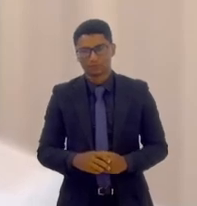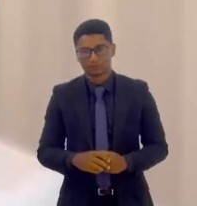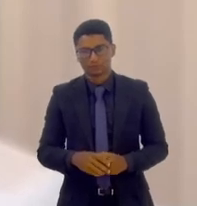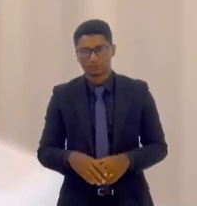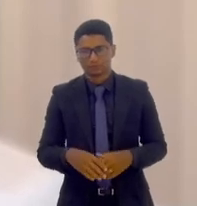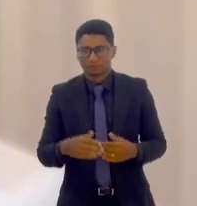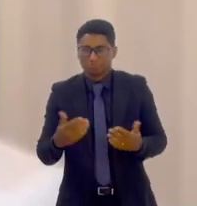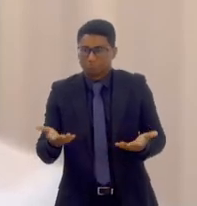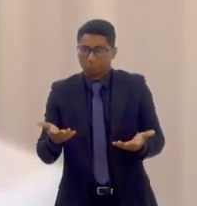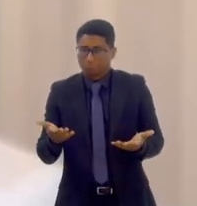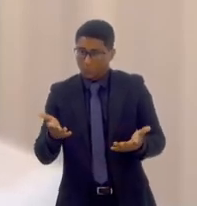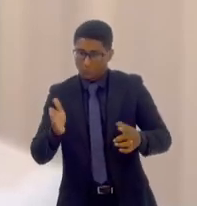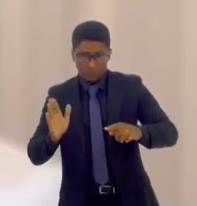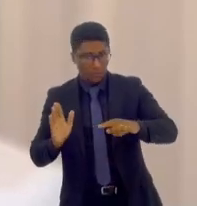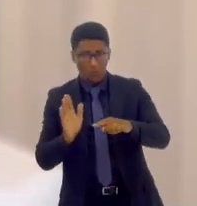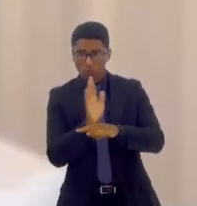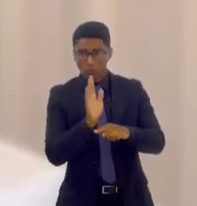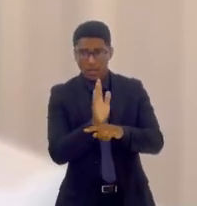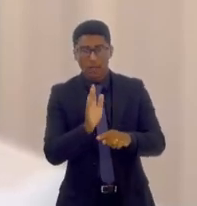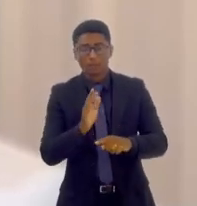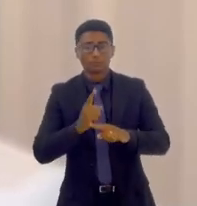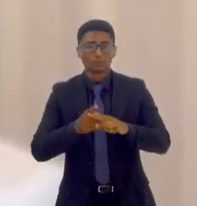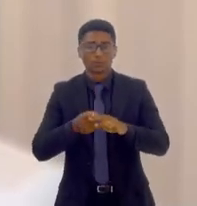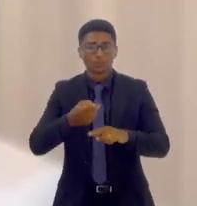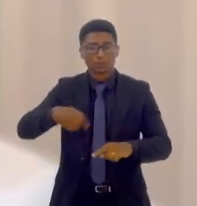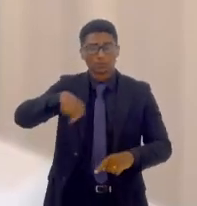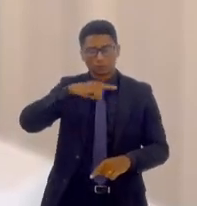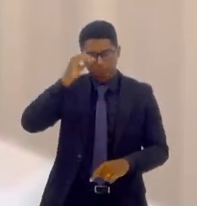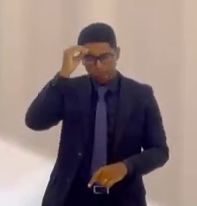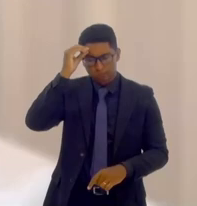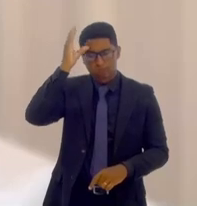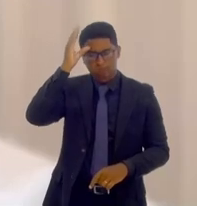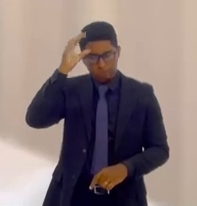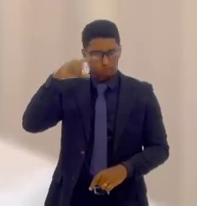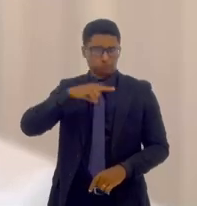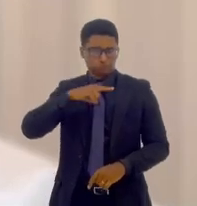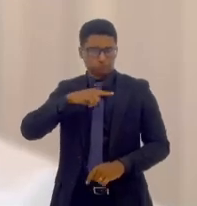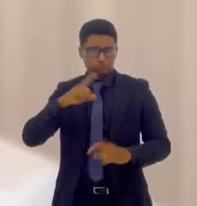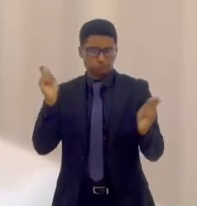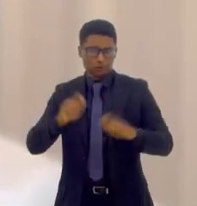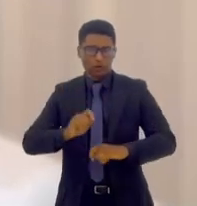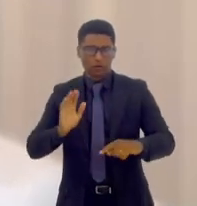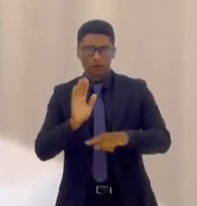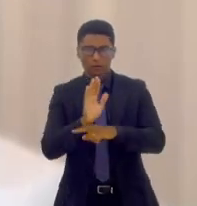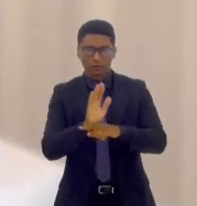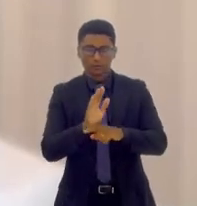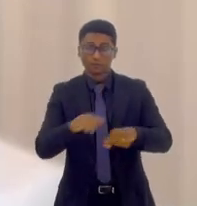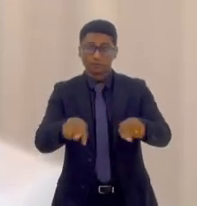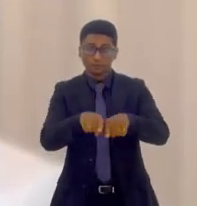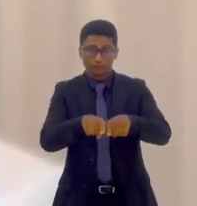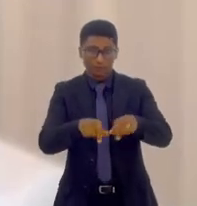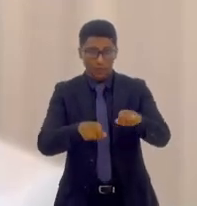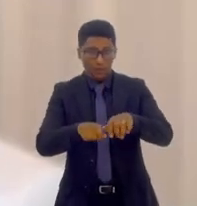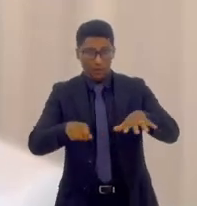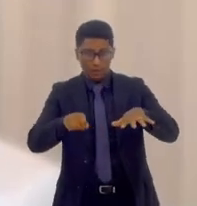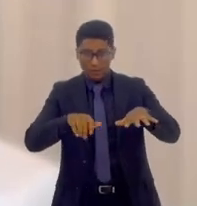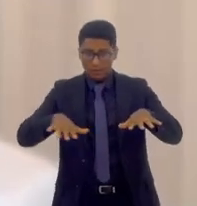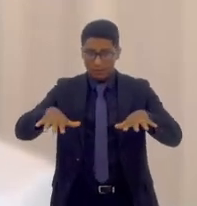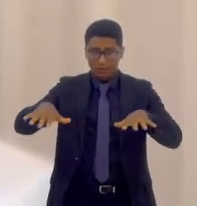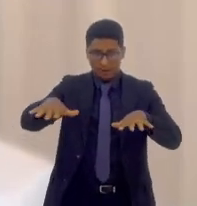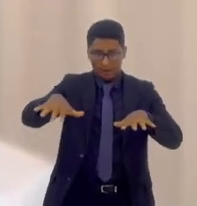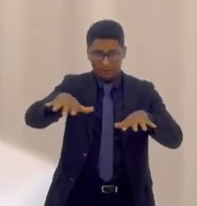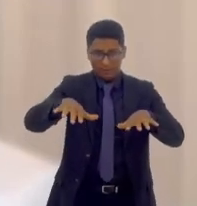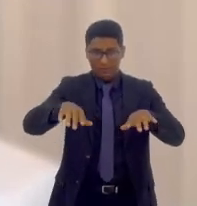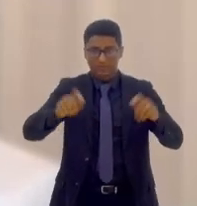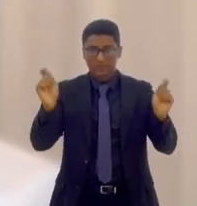ajudar naquilo que a gente conhece. Como nós temos as áreas setoriais, é muito fácil